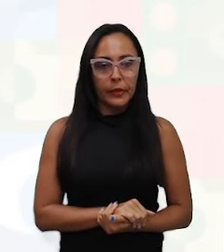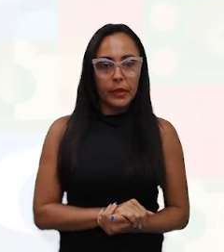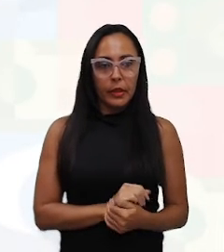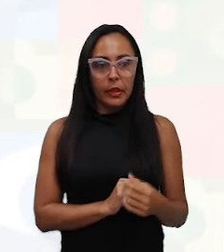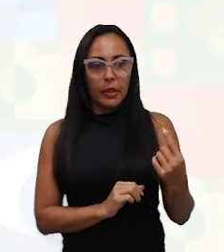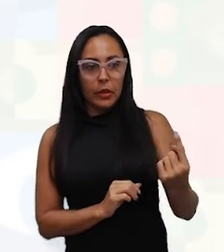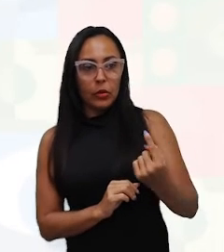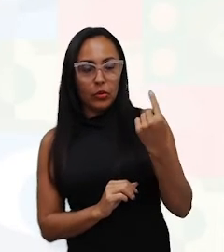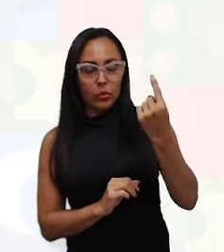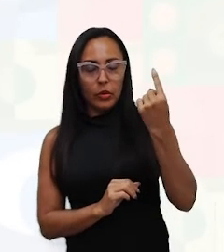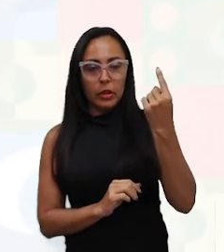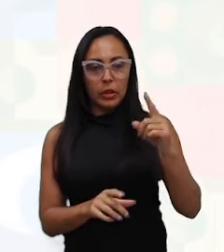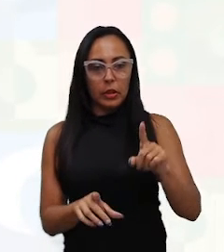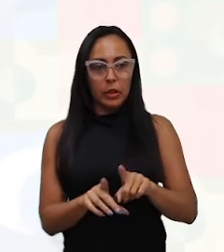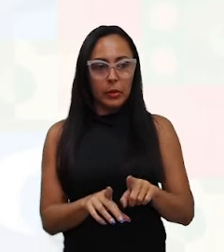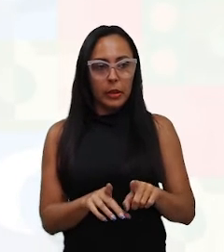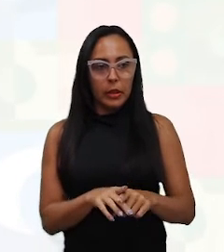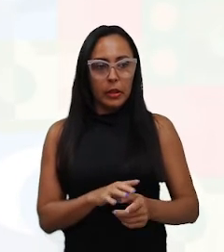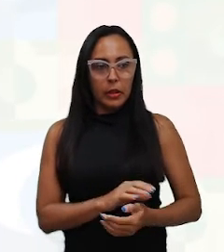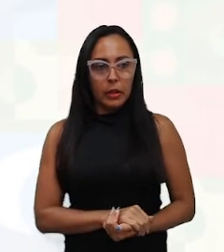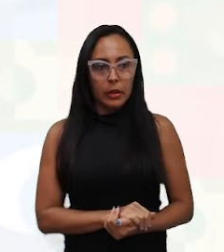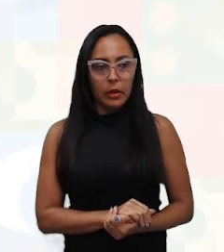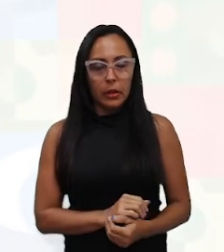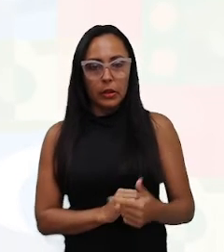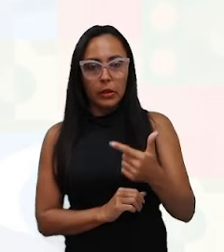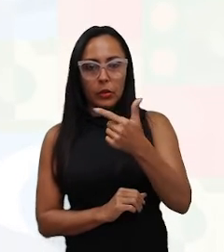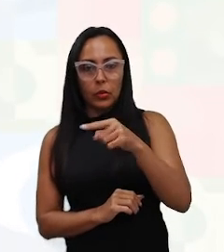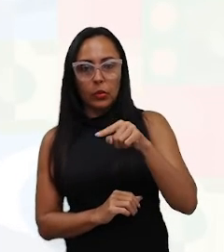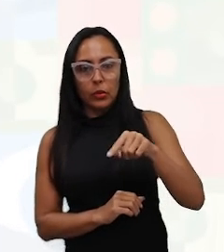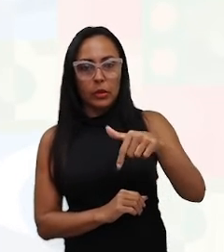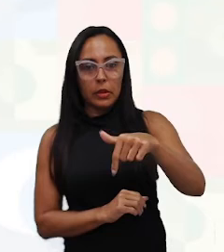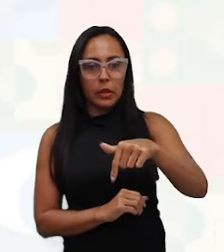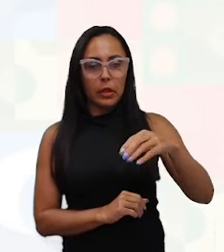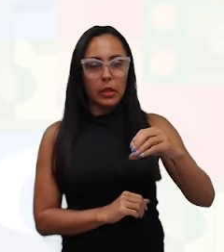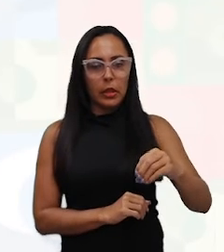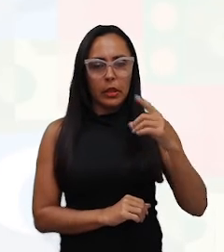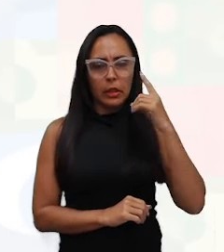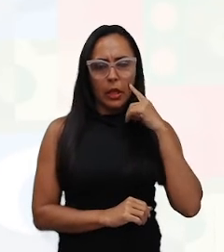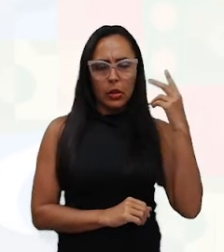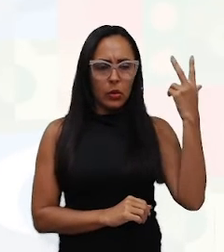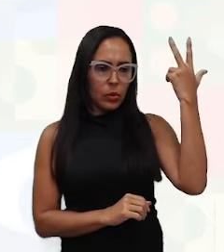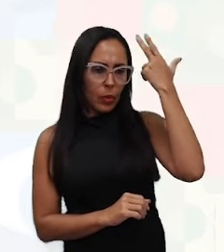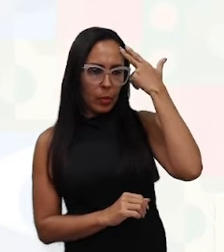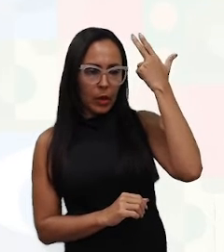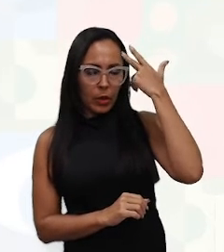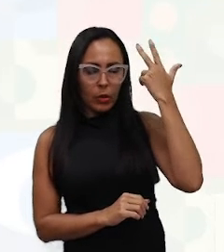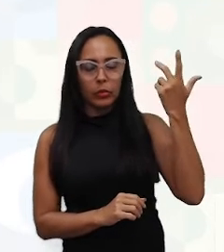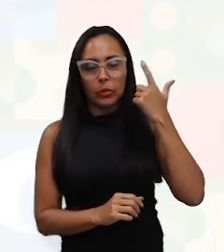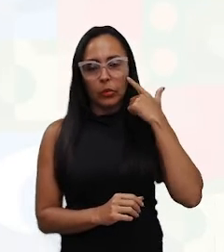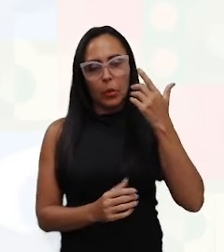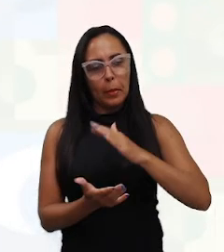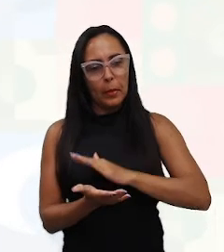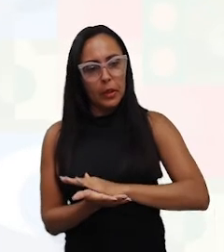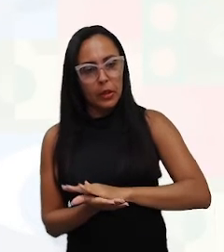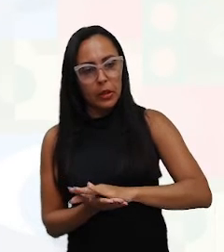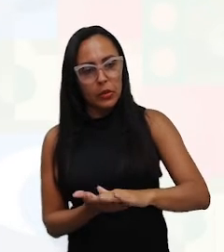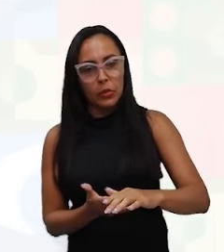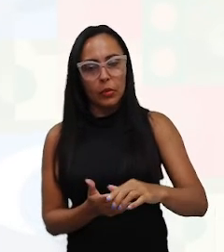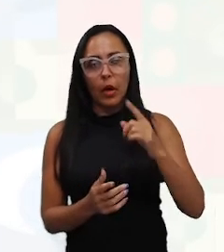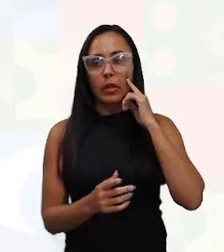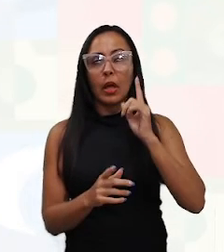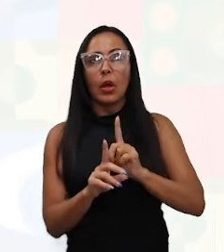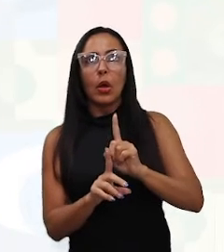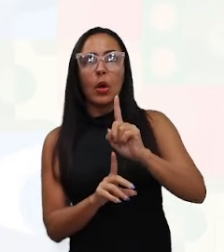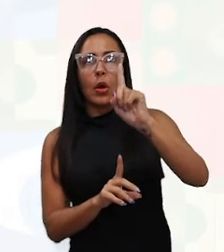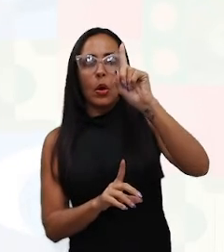pé direito do quarto, com a altura de 2,70, que é uma altura padrão, né, a altura do piso até o teto, como se essa